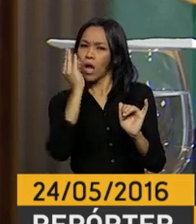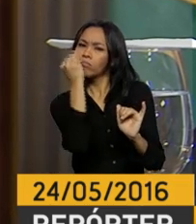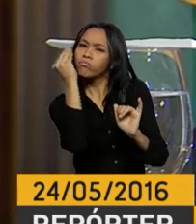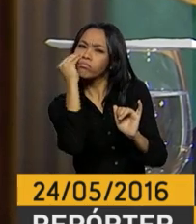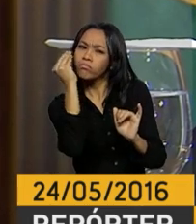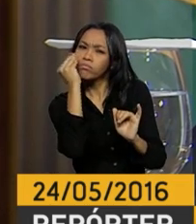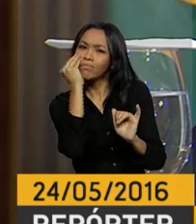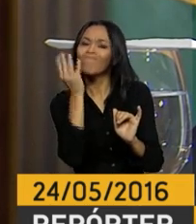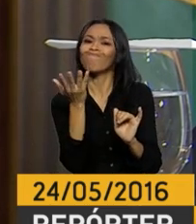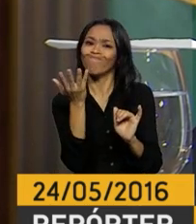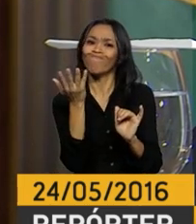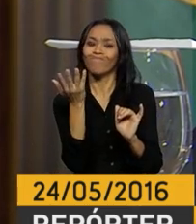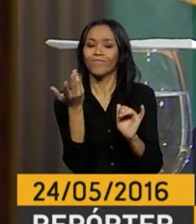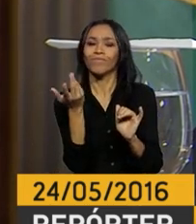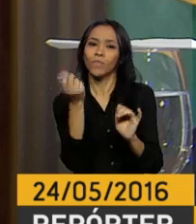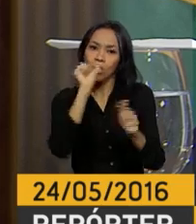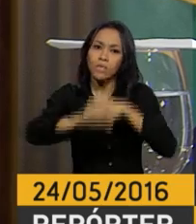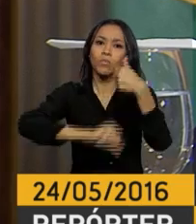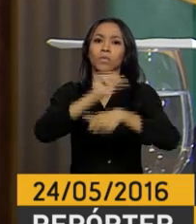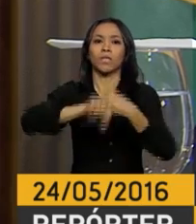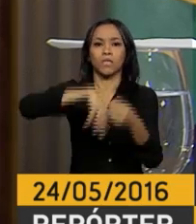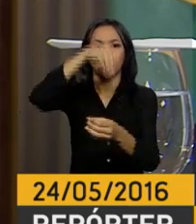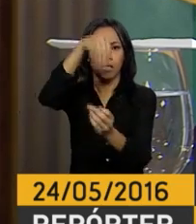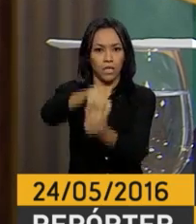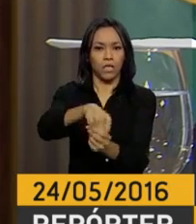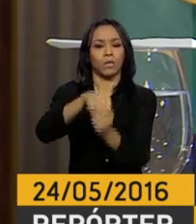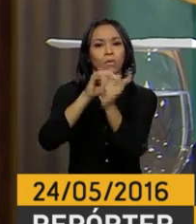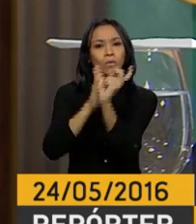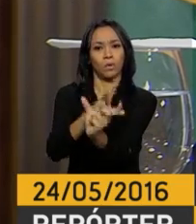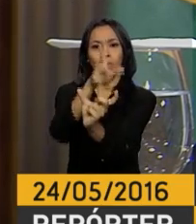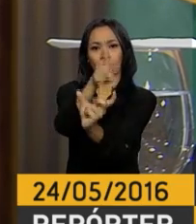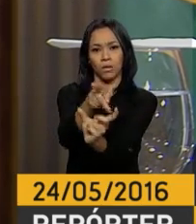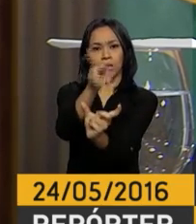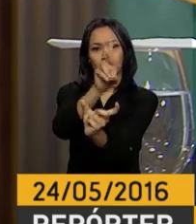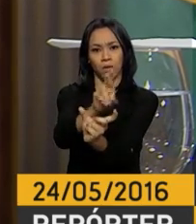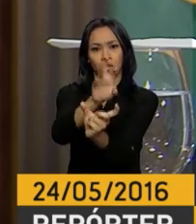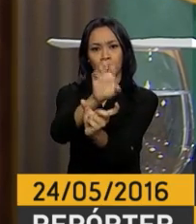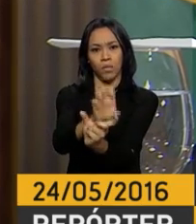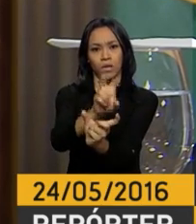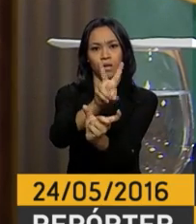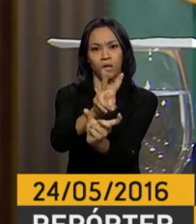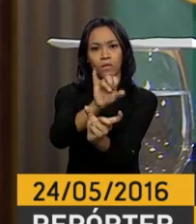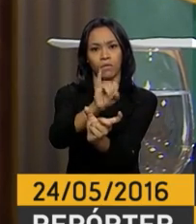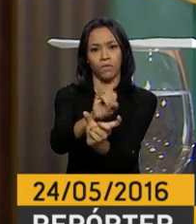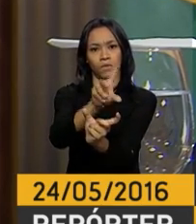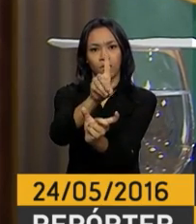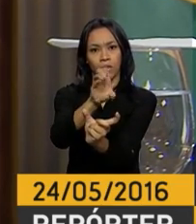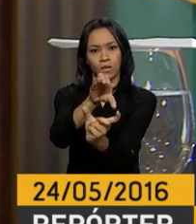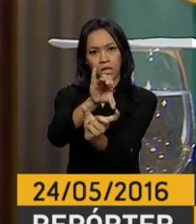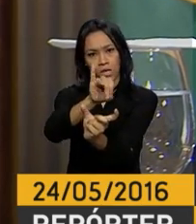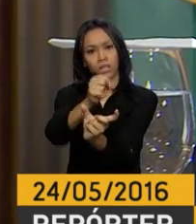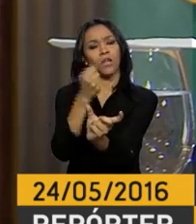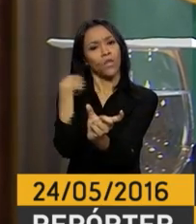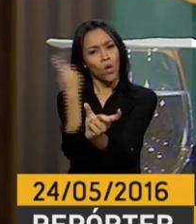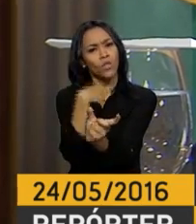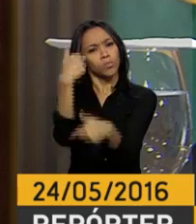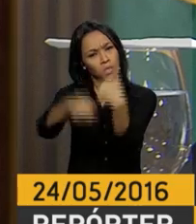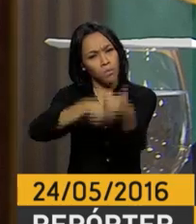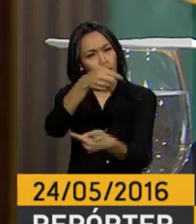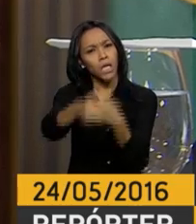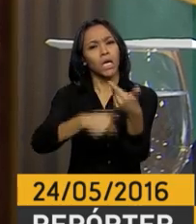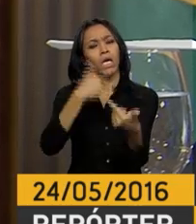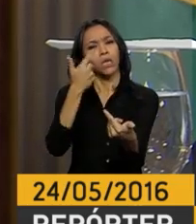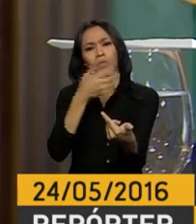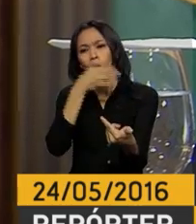a reforma previdenciária. Então, este é o primeiro ponto. Nós estamos trabalhando nesse tema e trabalhando agudamente com